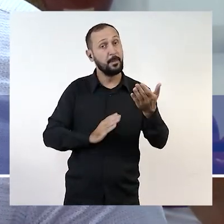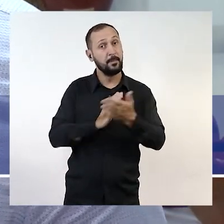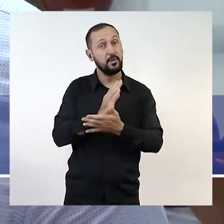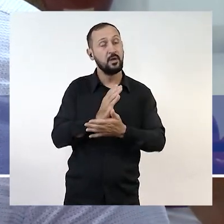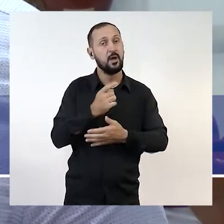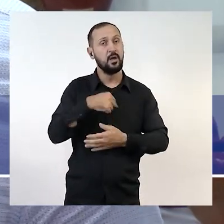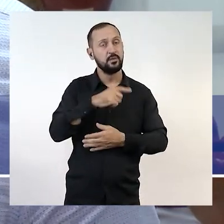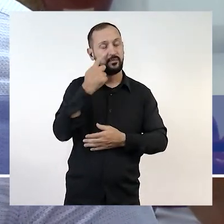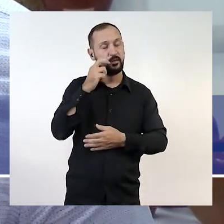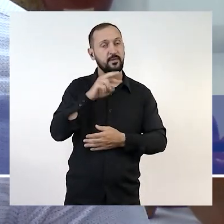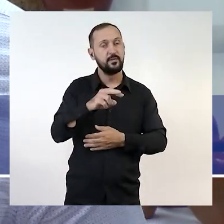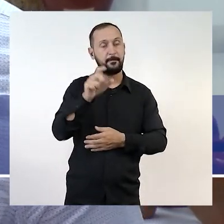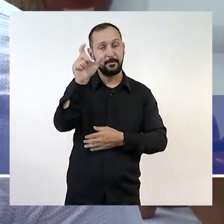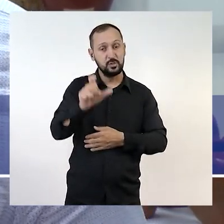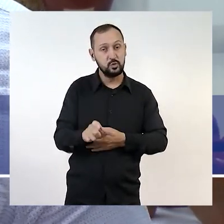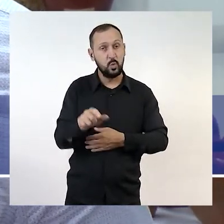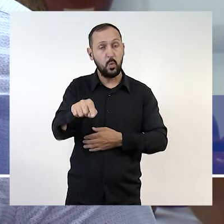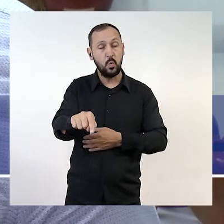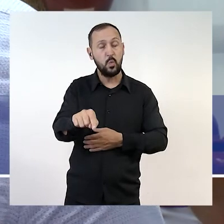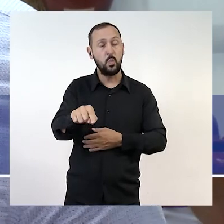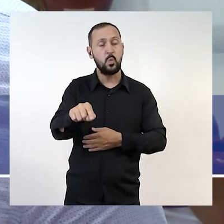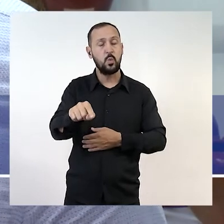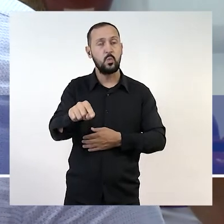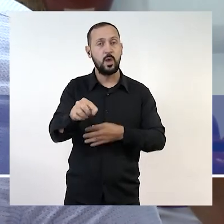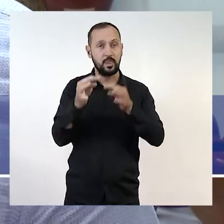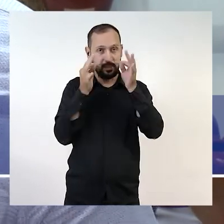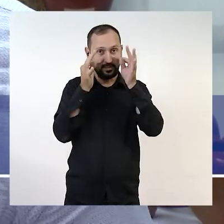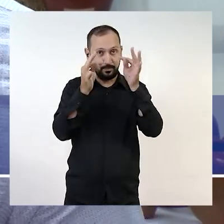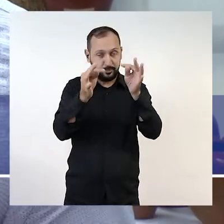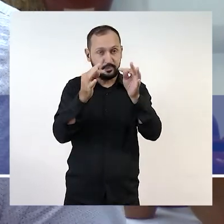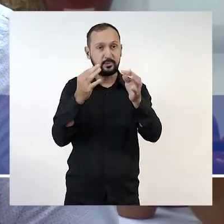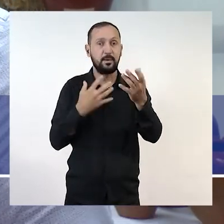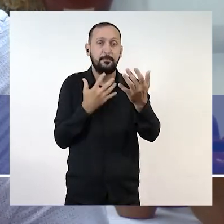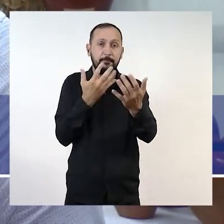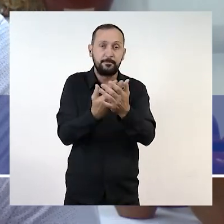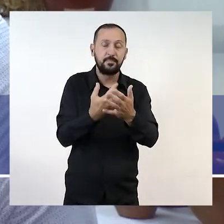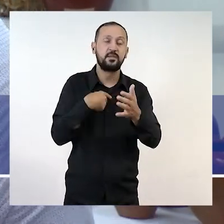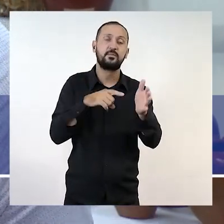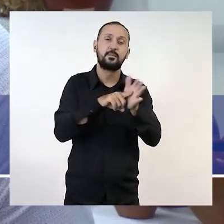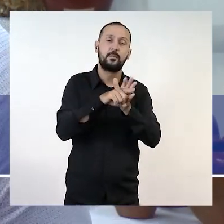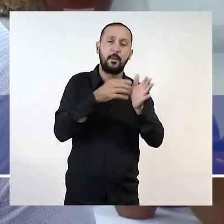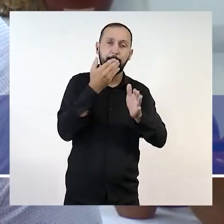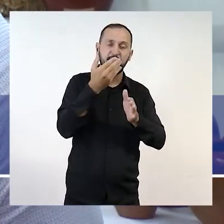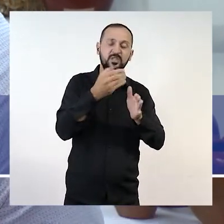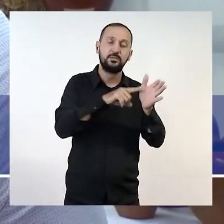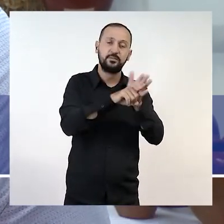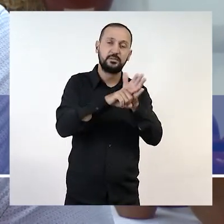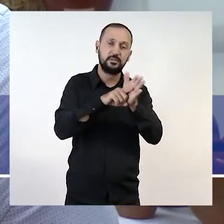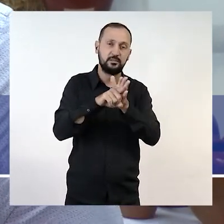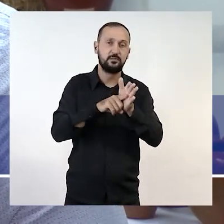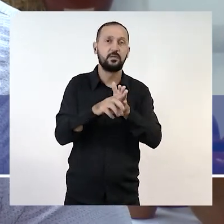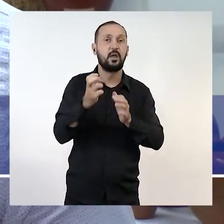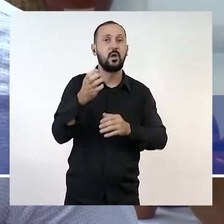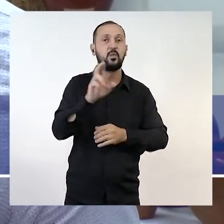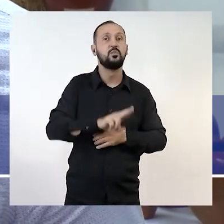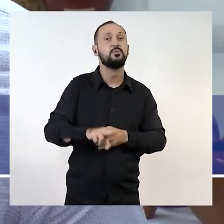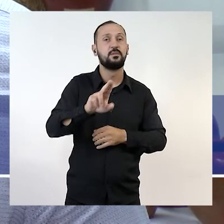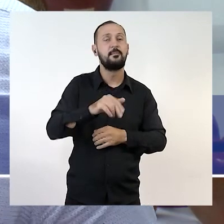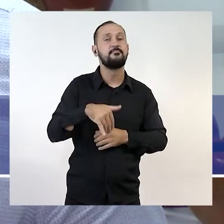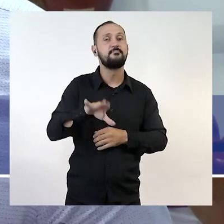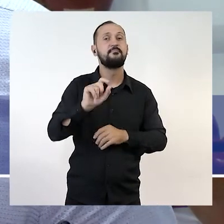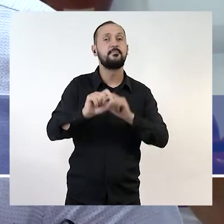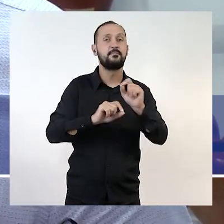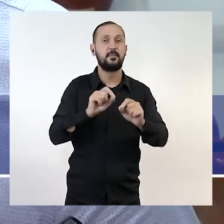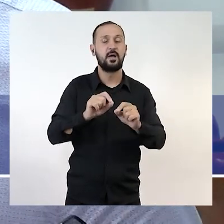aprovado, a gente vai estar ouvindo testemunhas, chamando cidadãos, solicitando perícias, e a gente quer utilizar o